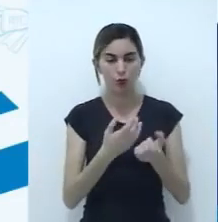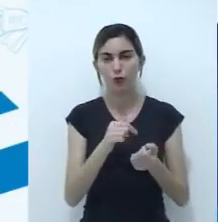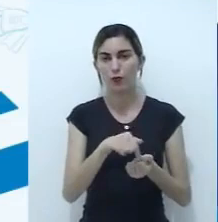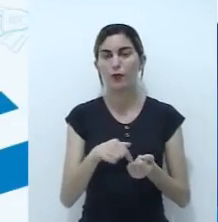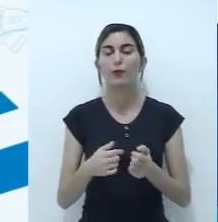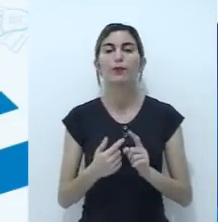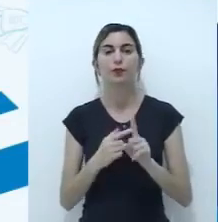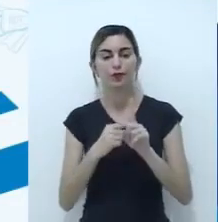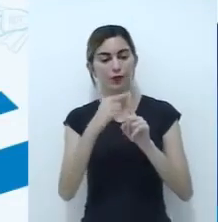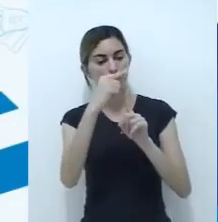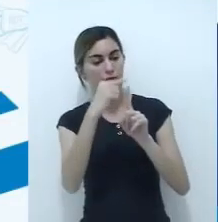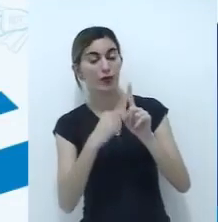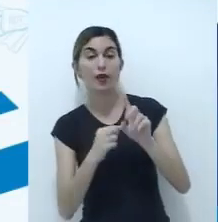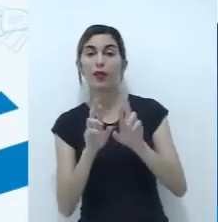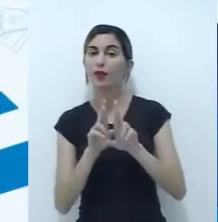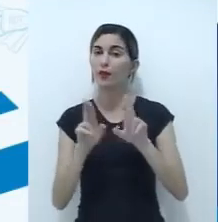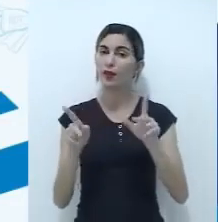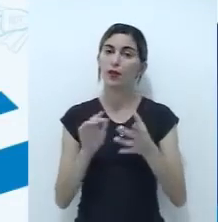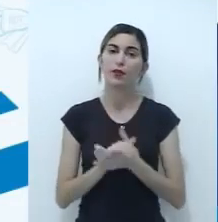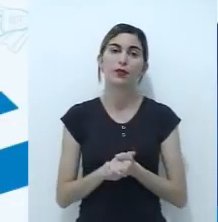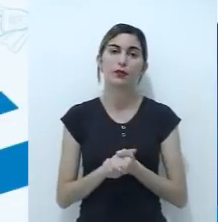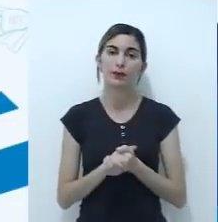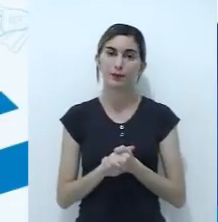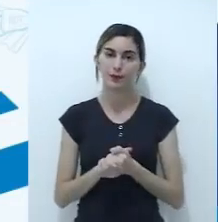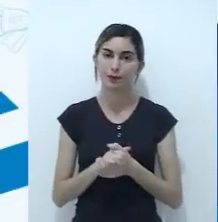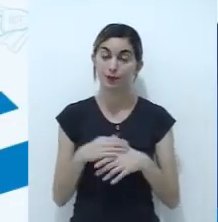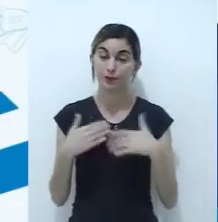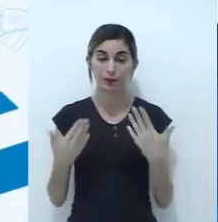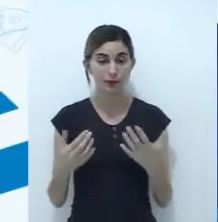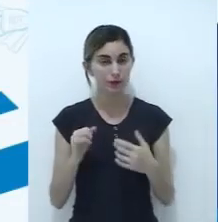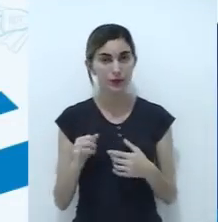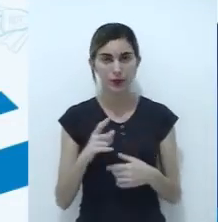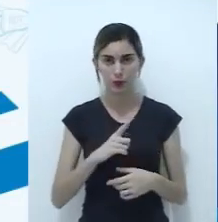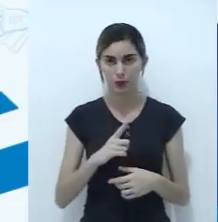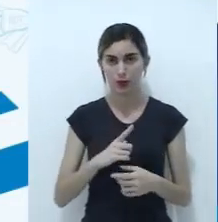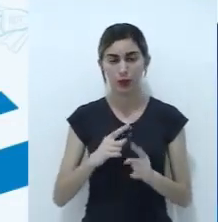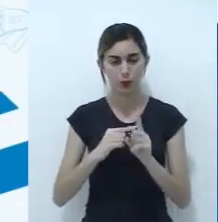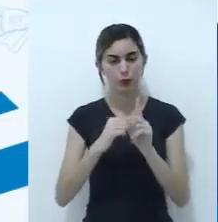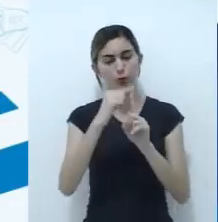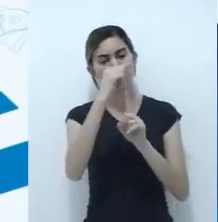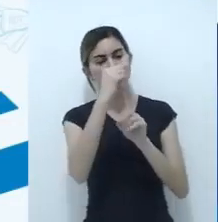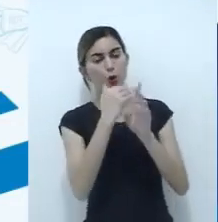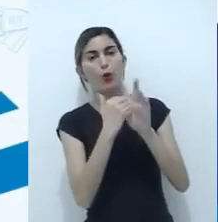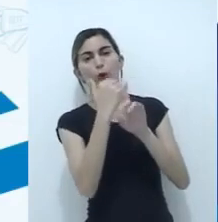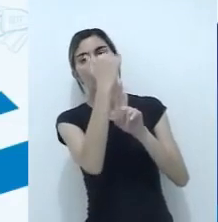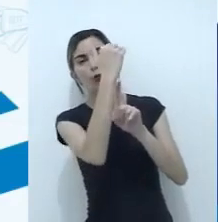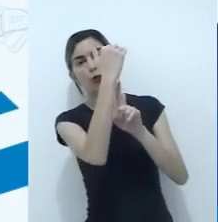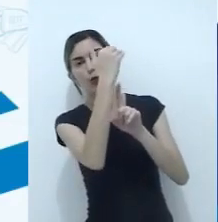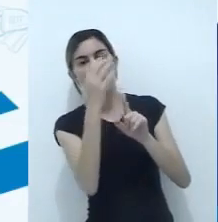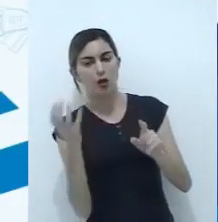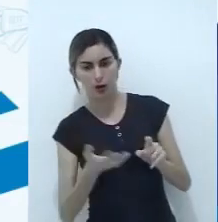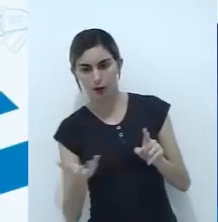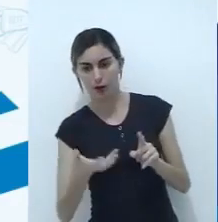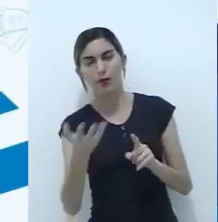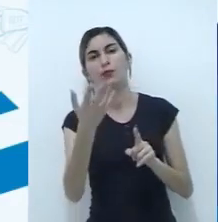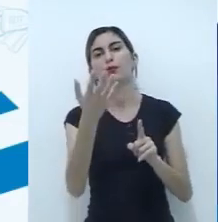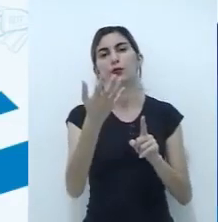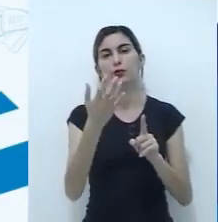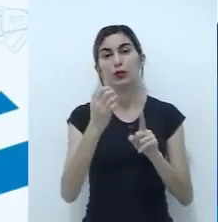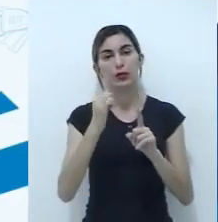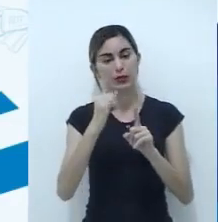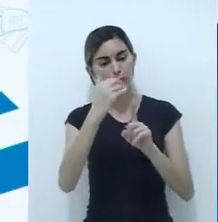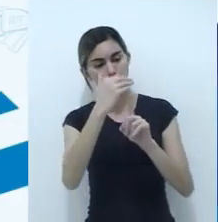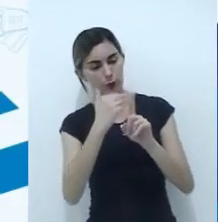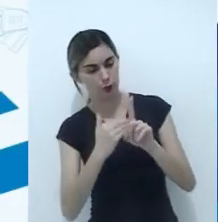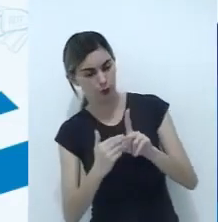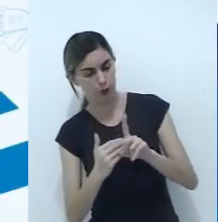e da temperatura é completamente diferente. Então, se eu tenho uma temperatura maior, eu tenho uma velocidade